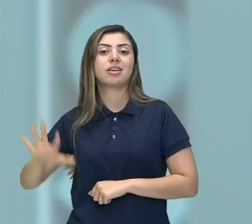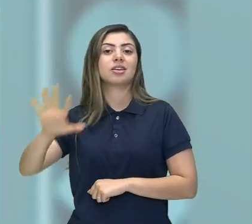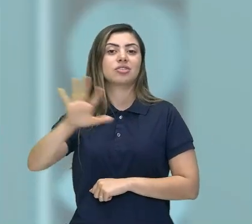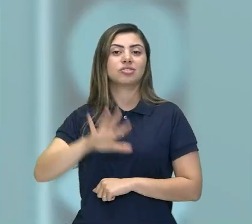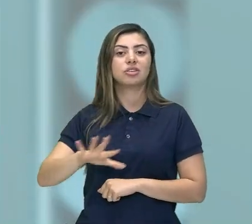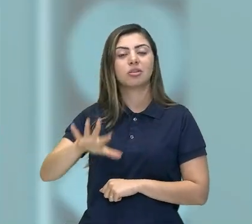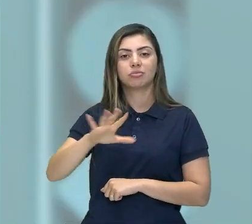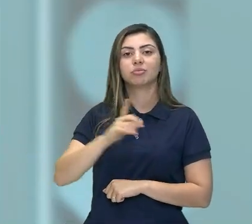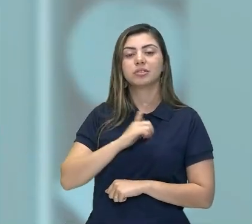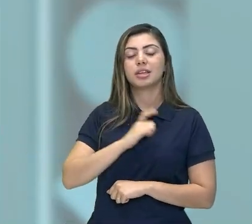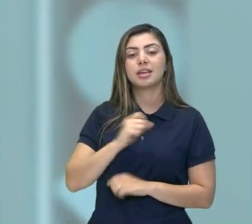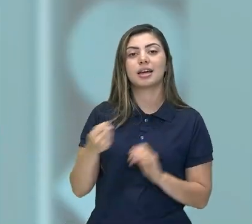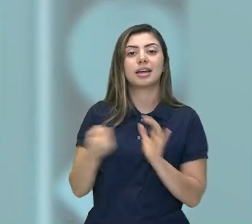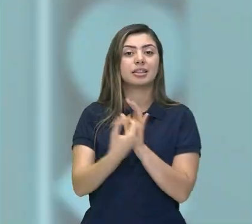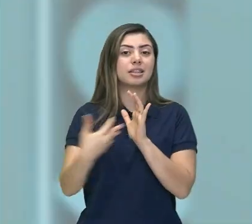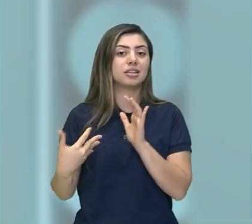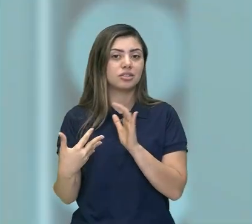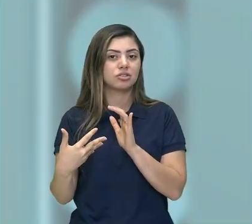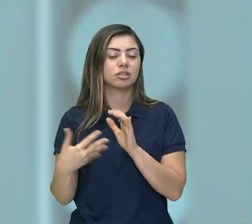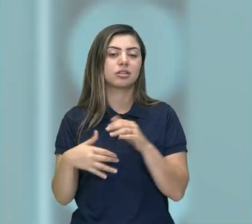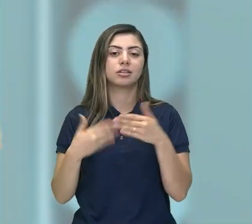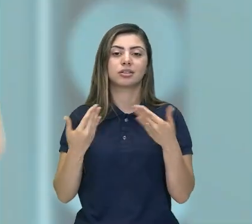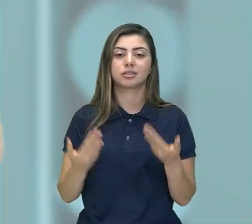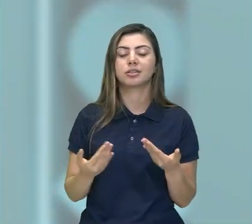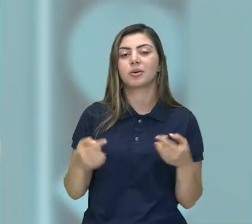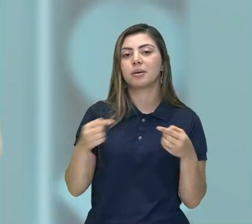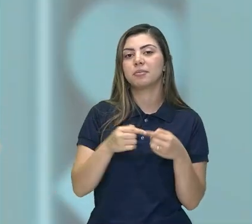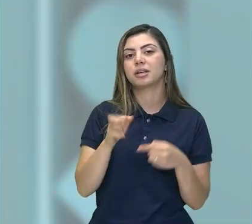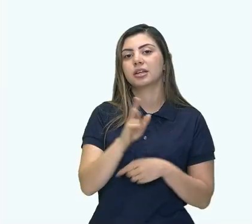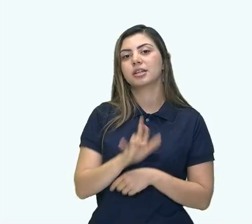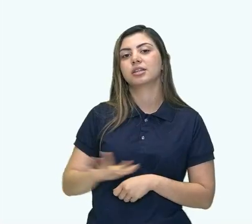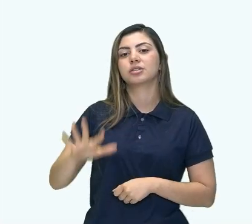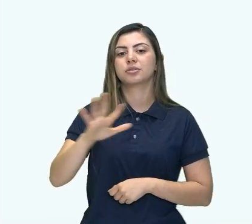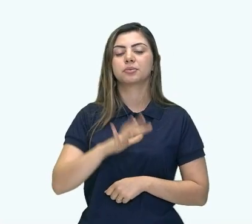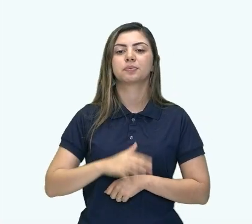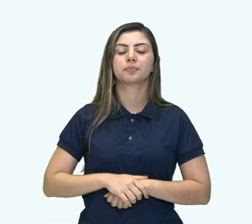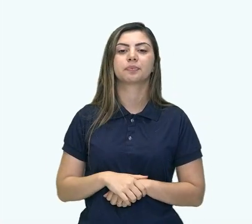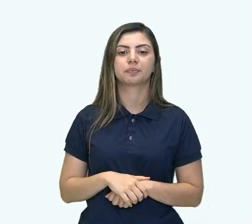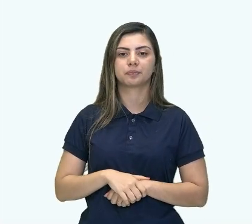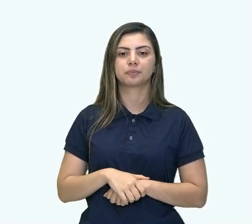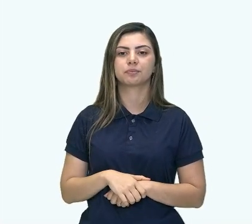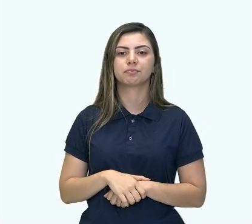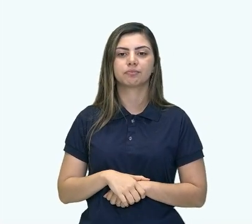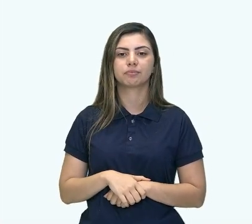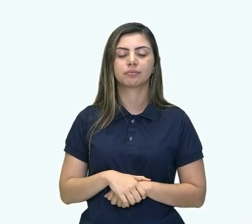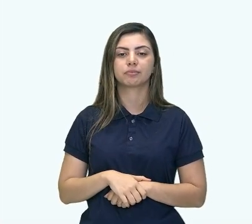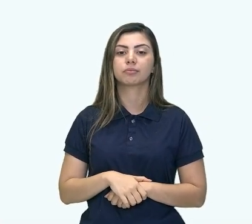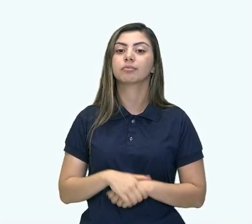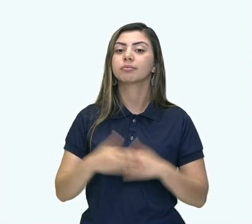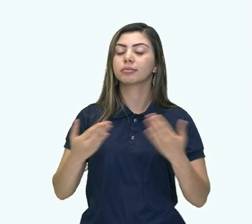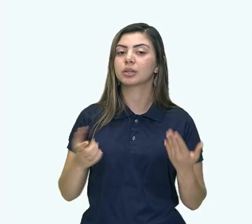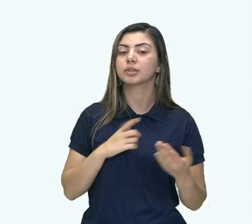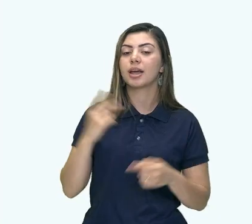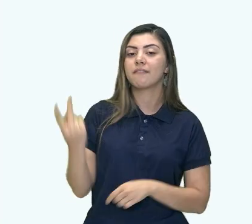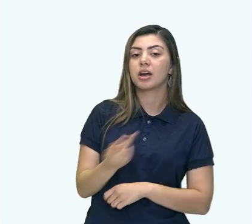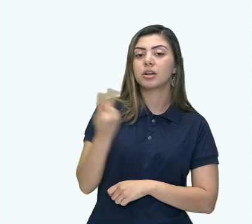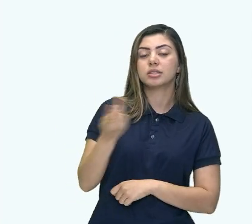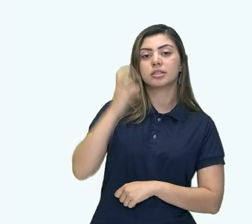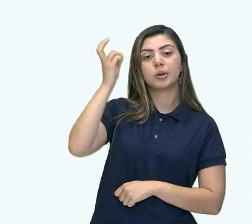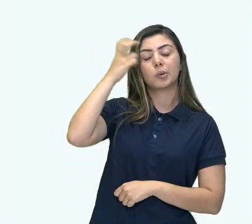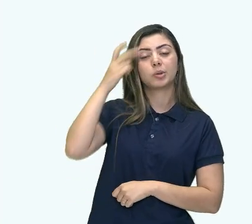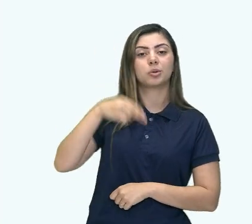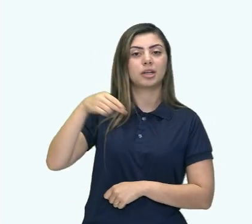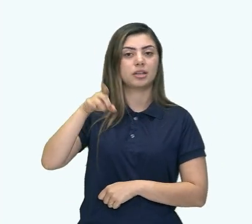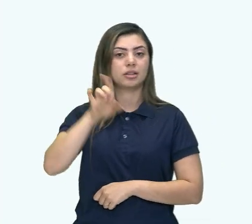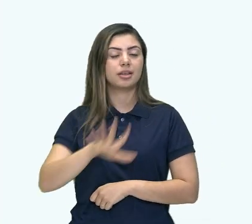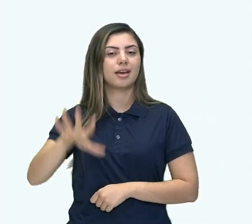características de determinada região, eu vou ter o regionalismo. Vamos continuar aí. Nós vamos ter a valorização da cultura nordestina, como eu